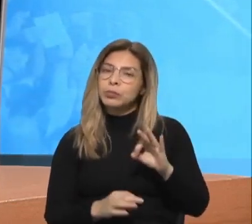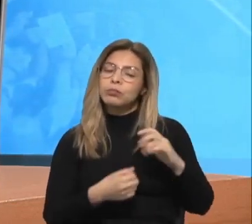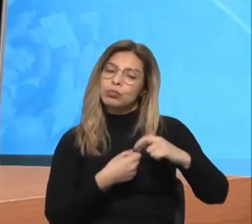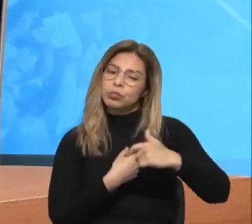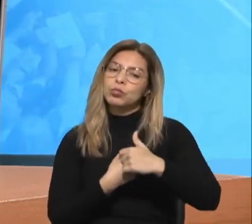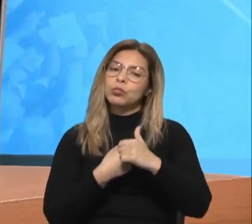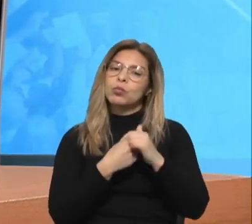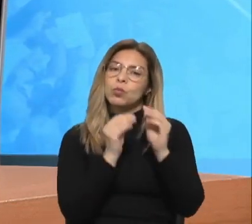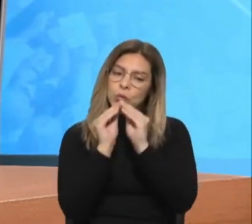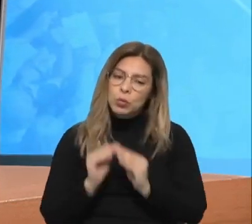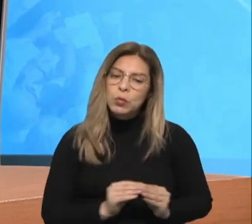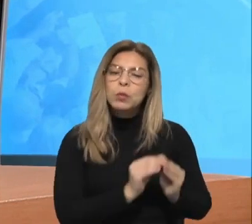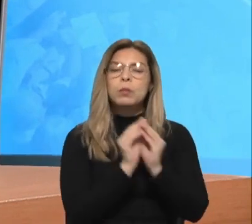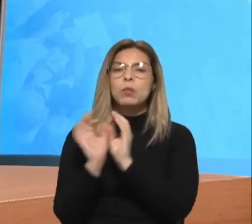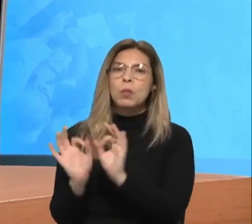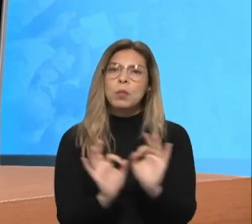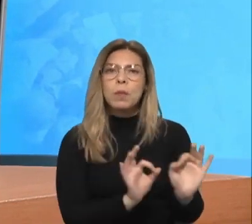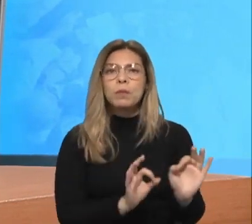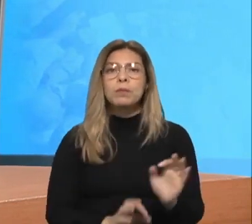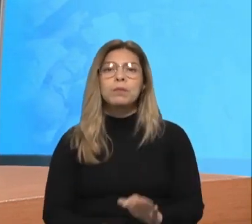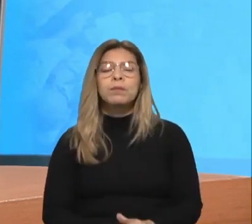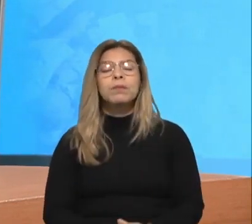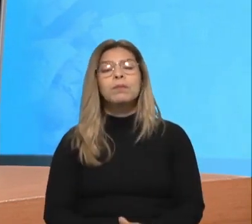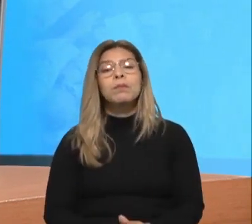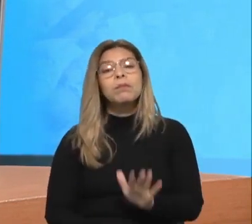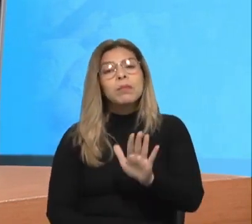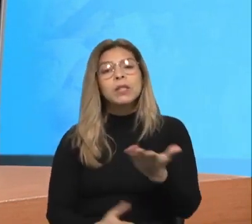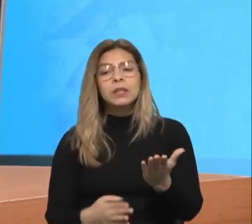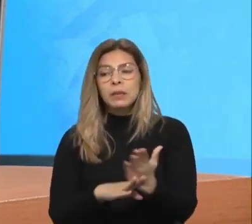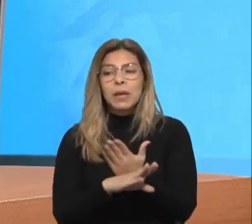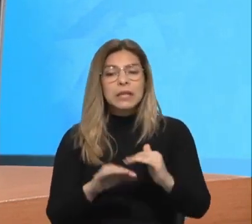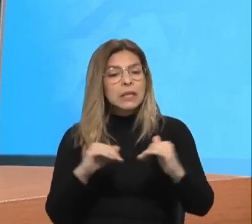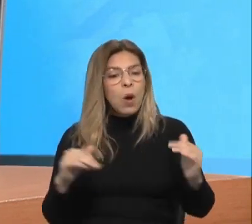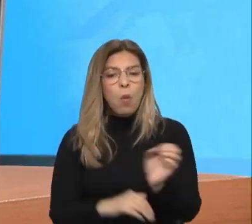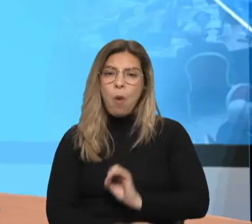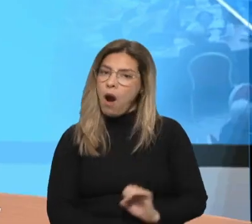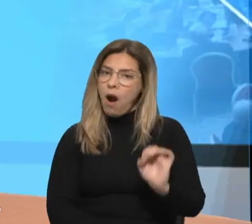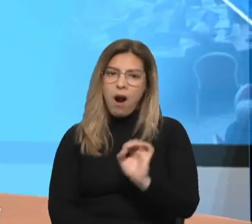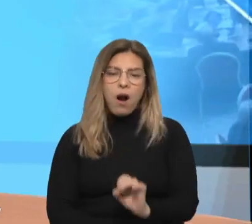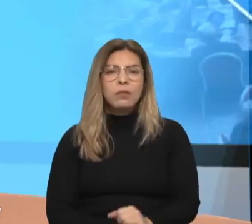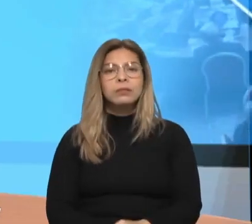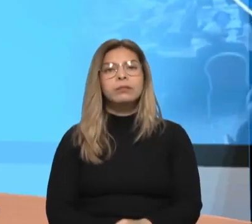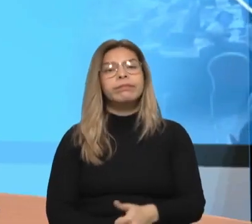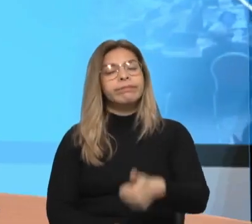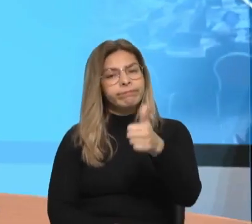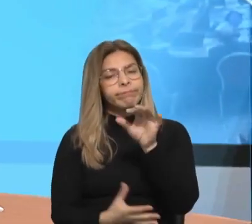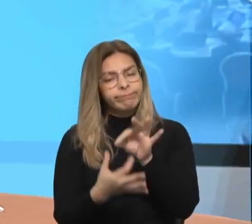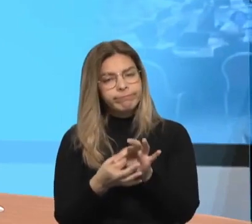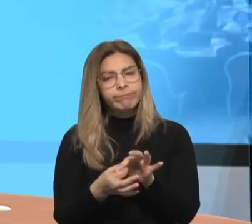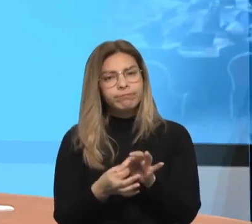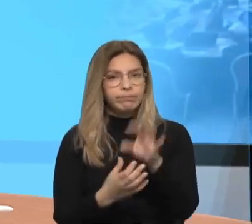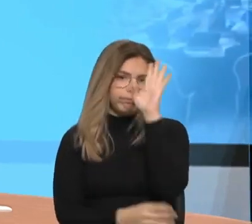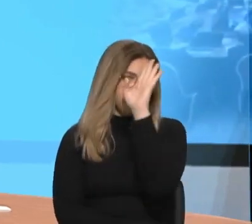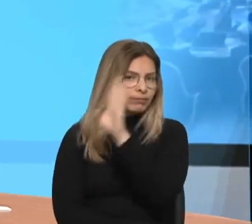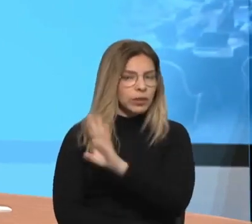as iniciativas, seguramente, mas uma coisa não se para da outra. Sem dúvida, sem dúvida. Por certo que sim, que será um processo em curso,